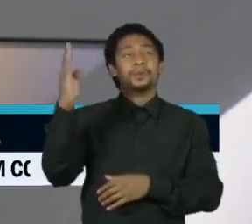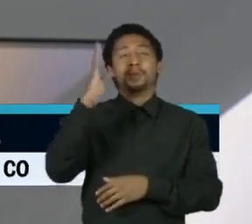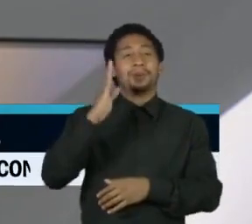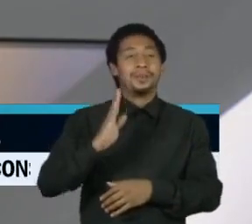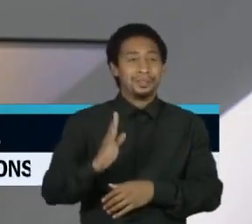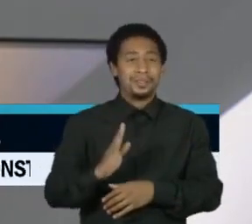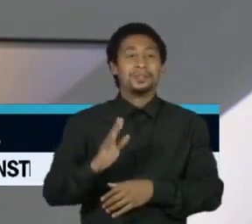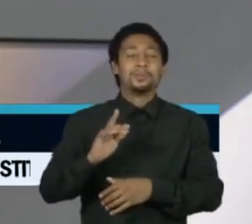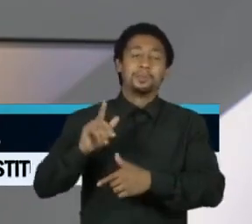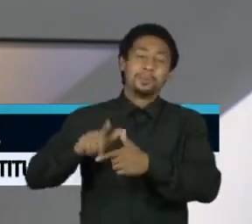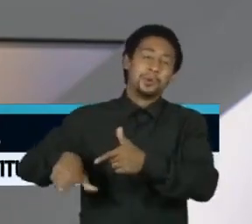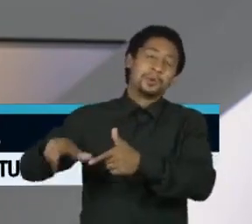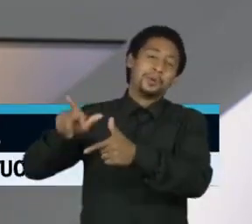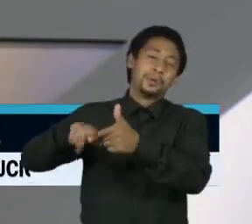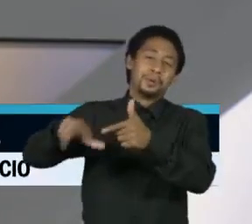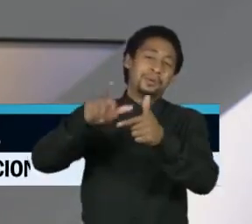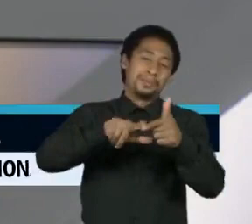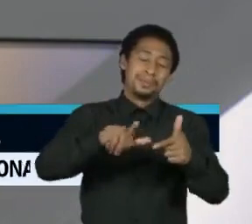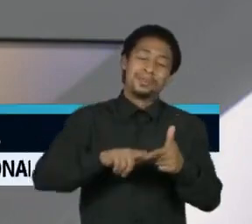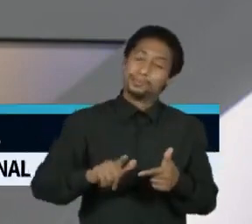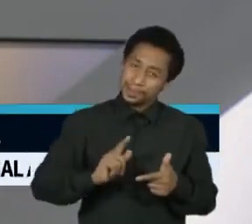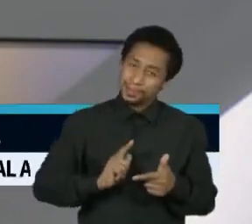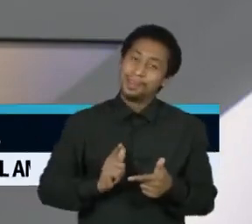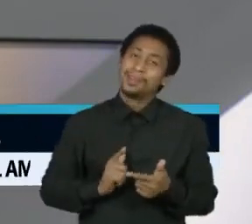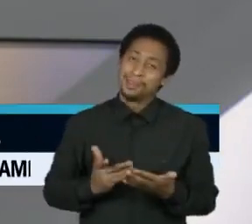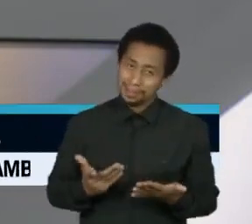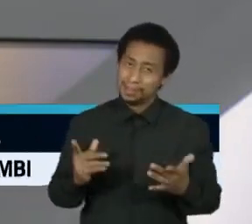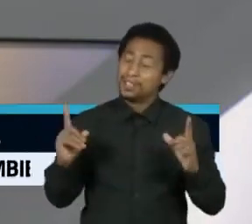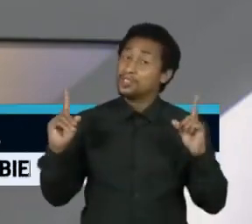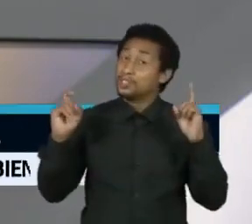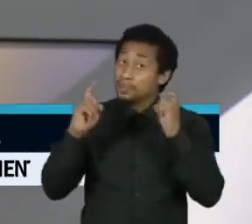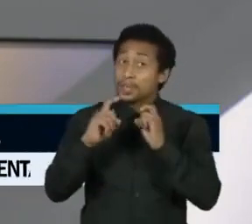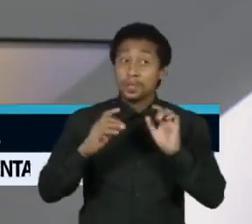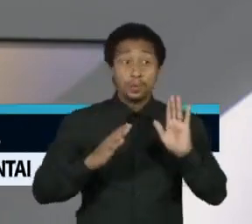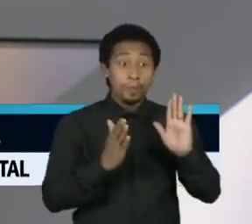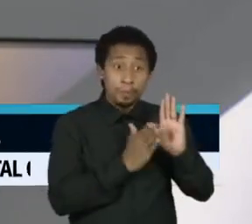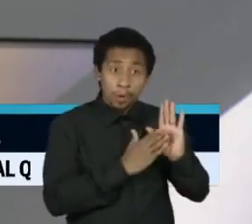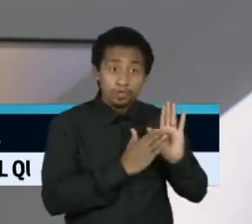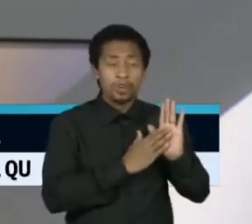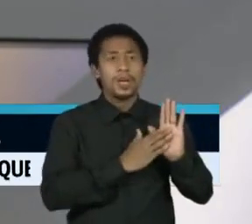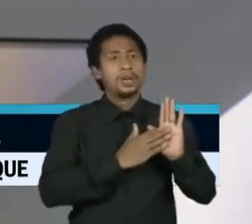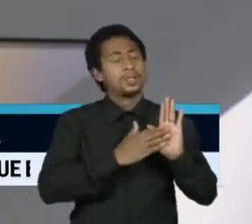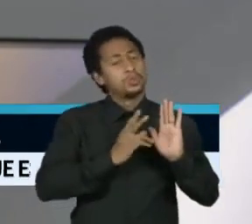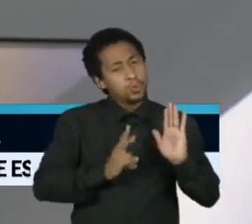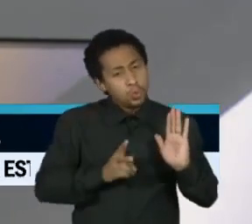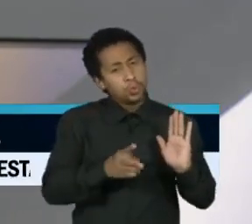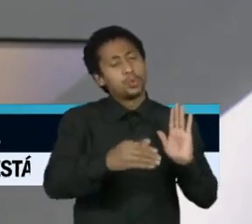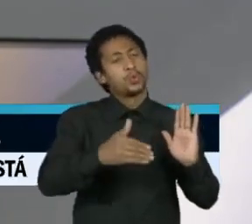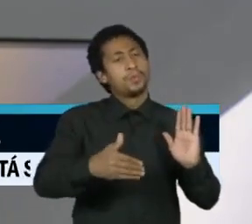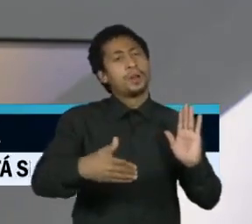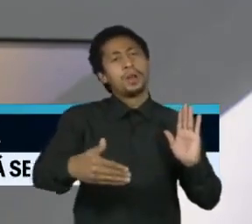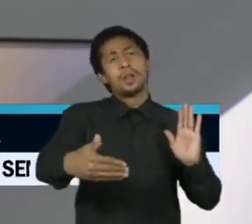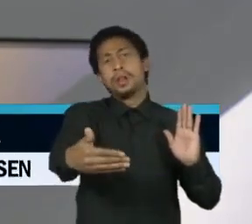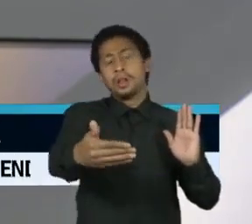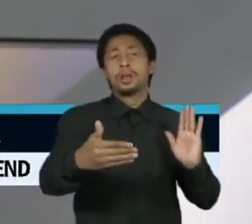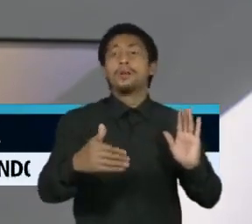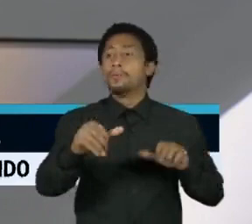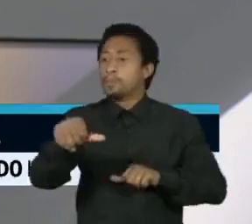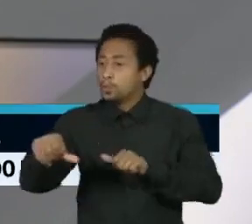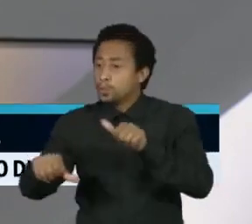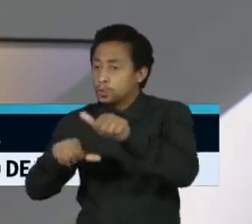com problemas de se definir, com um problema de ter um projeto que consiga ser seguido por uma série de